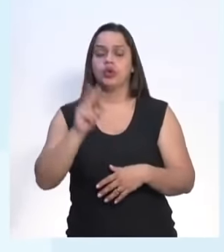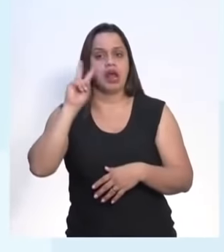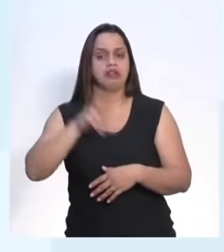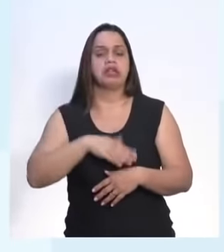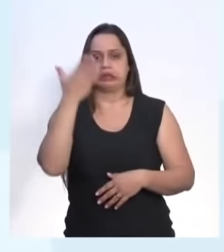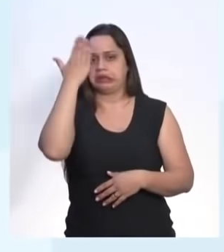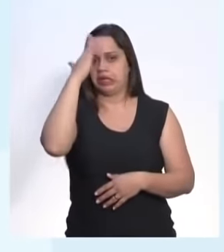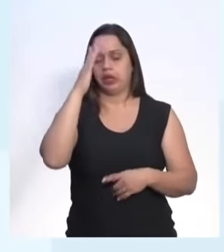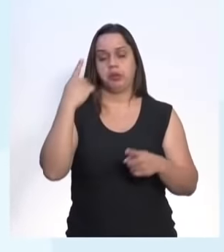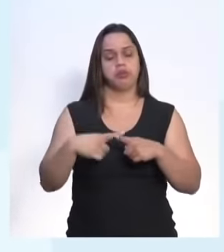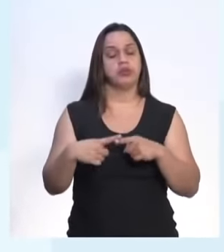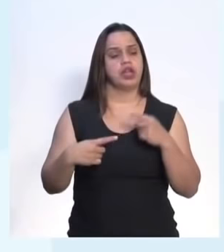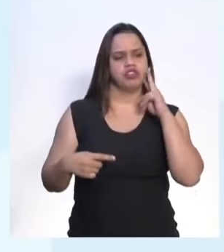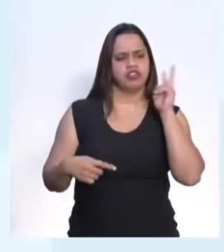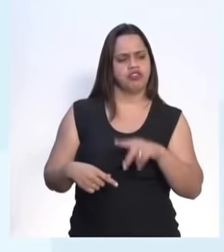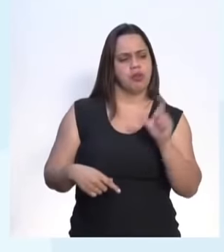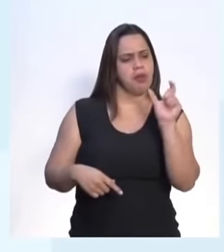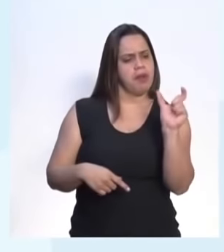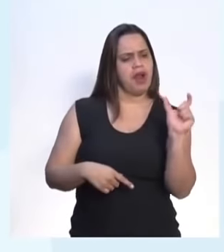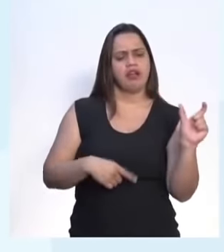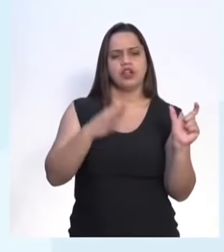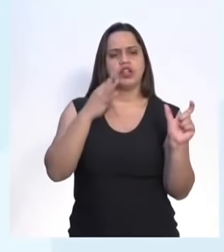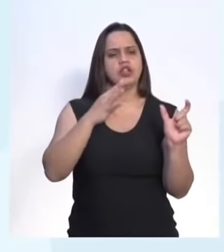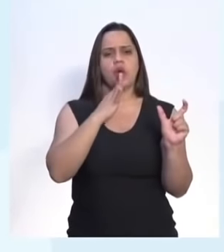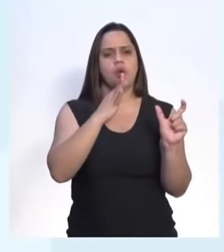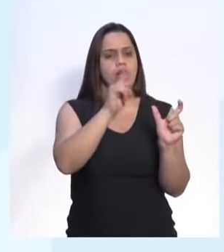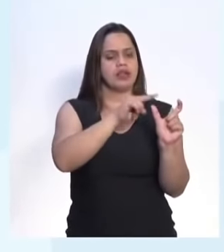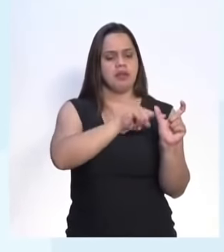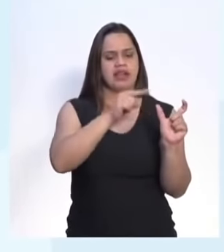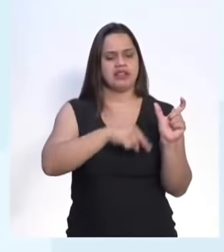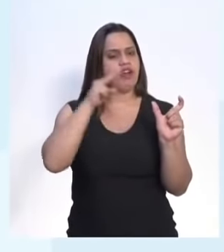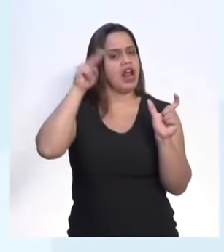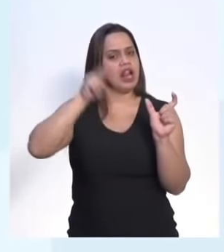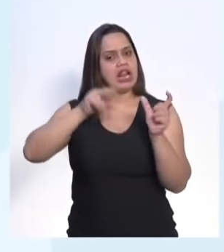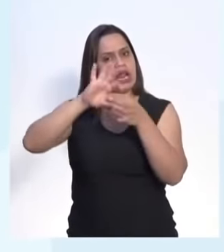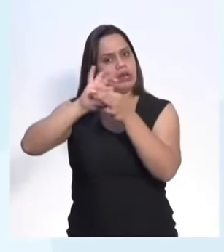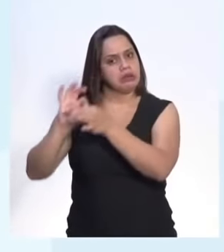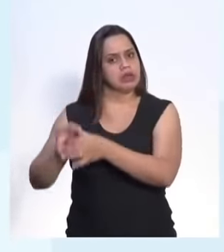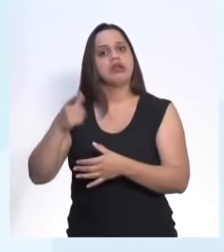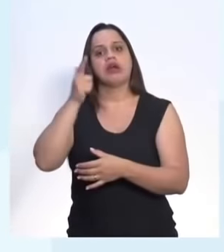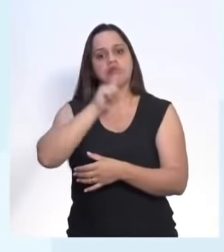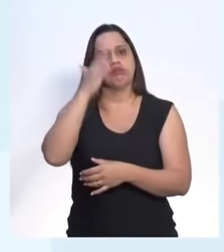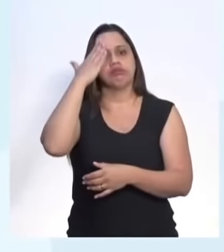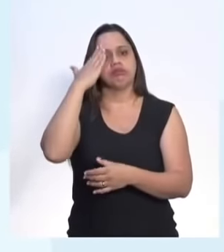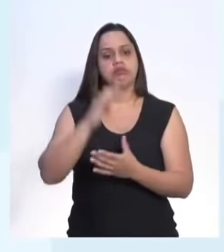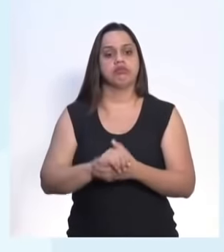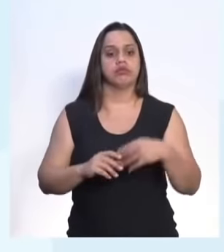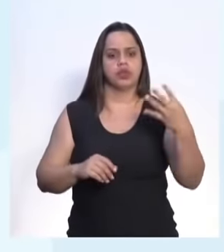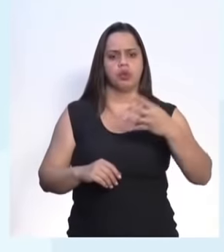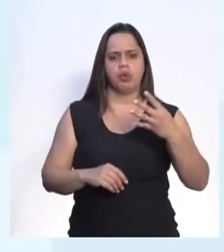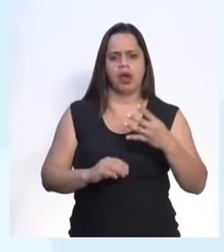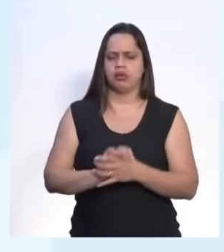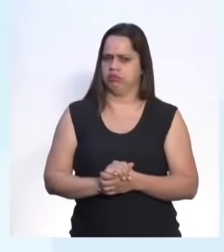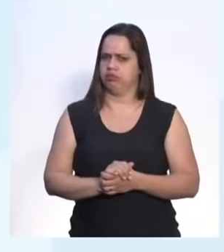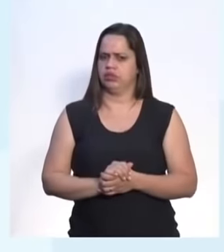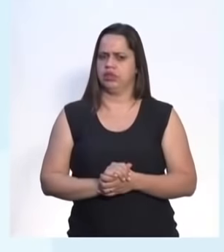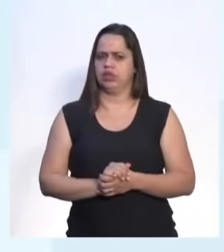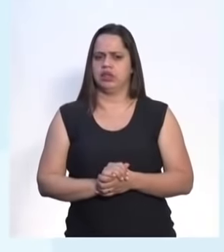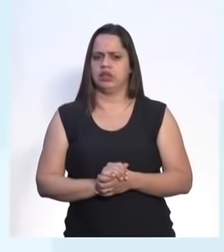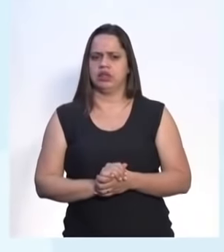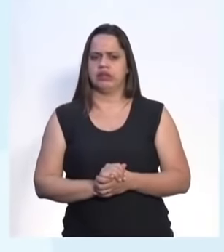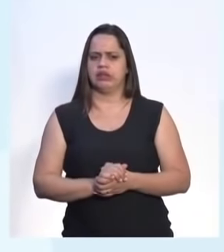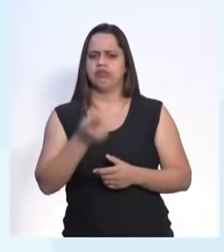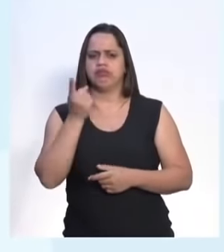Porque tem isso, né? Às vezes a gente não conhece uma palavra, mas a gente vai pelo contexto. Quatro. Será que qualquer pessoa teria essa fácil compreensão? Aí eu